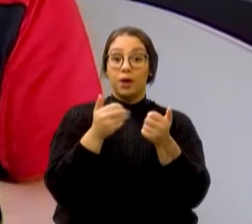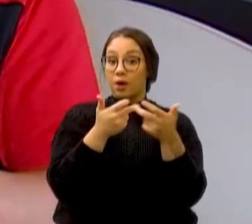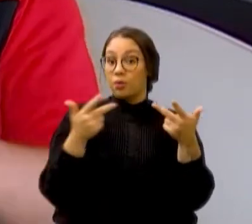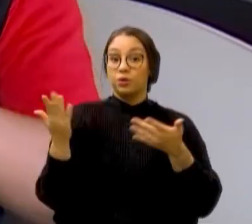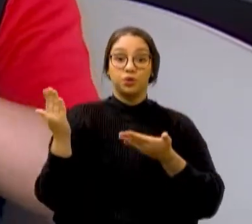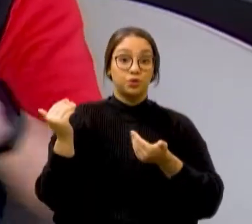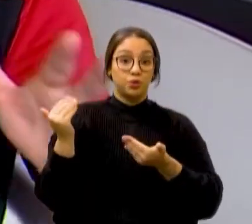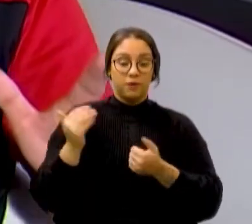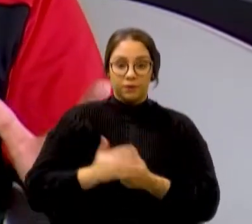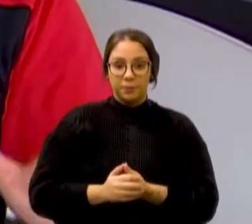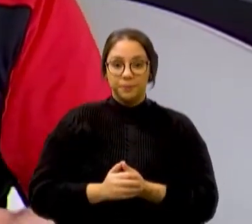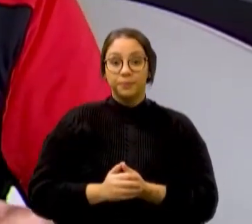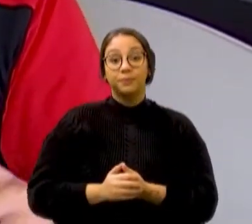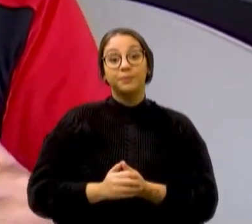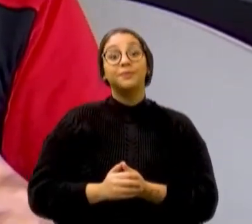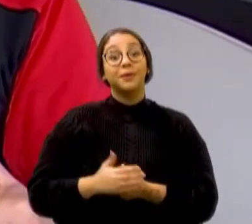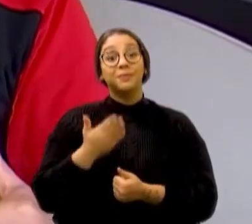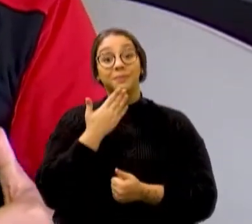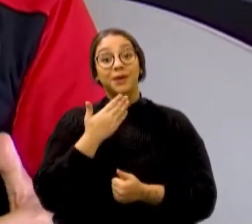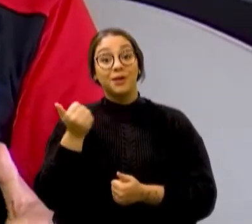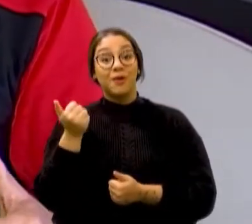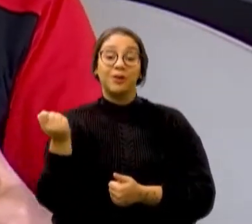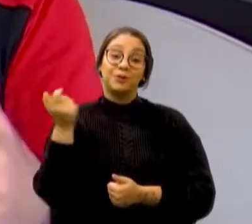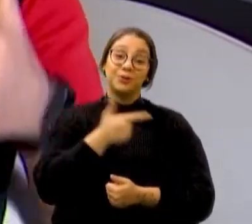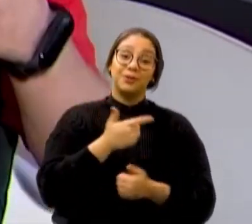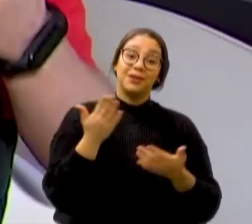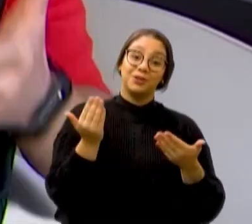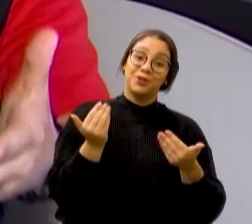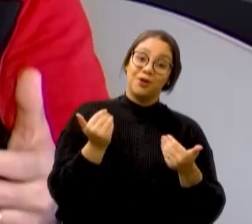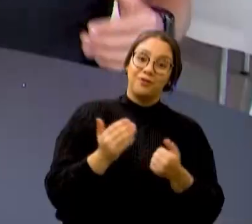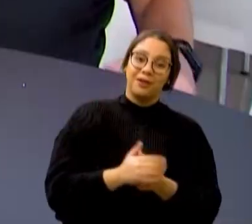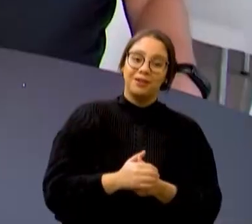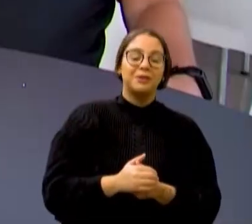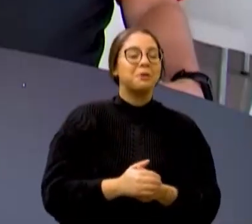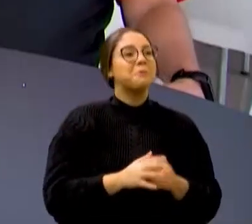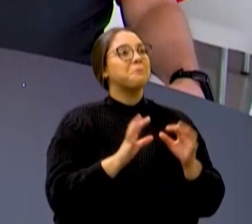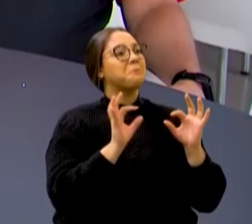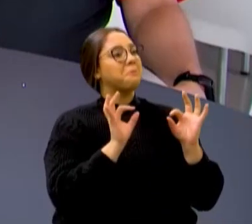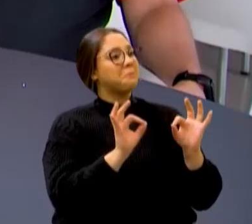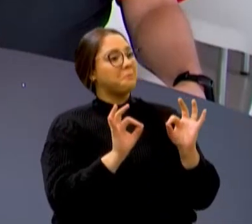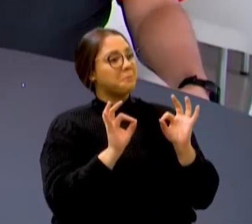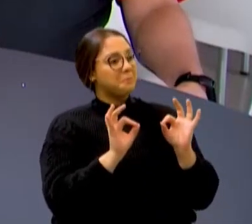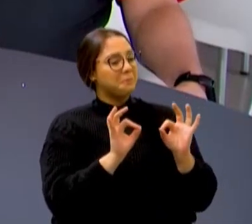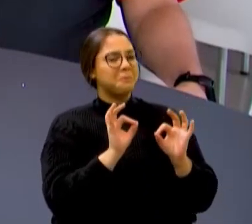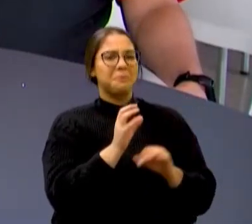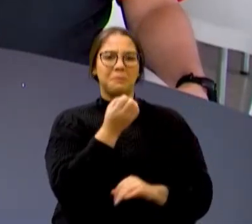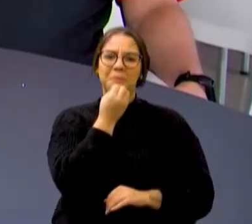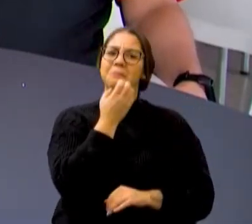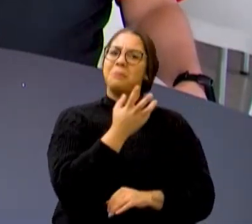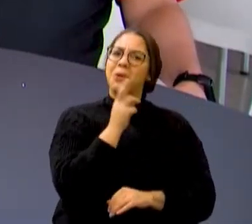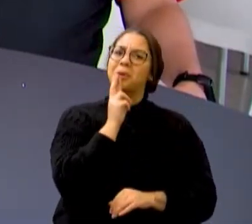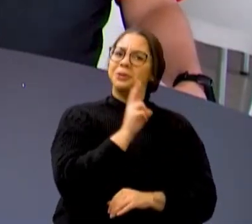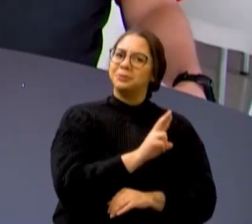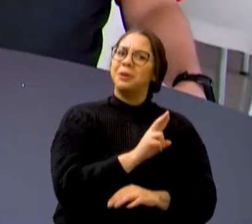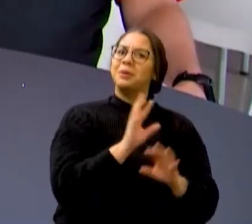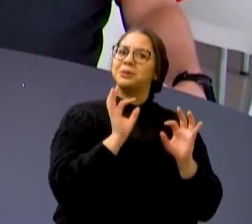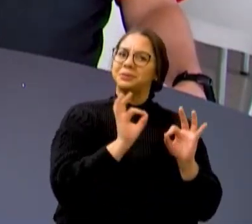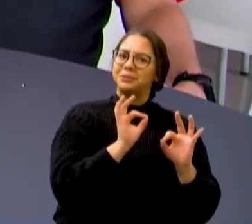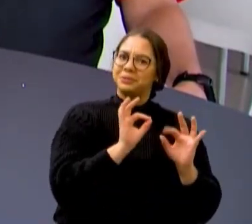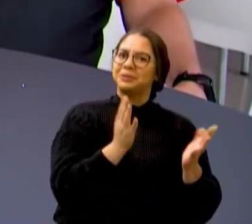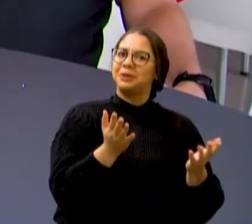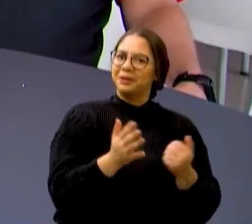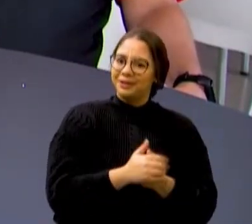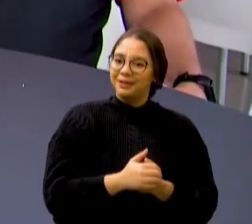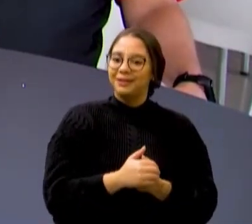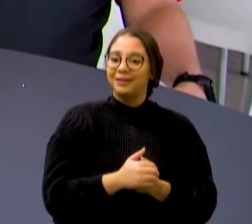como qualquer jovem. Talvez até melhor do que muitos jovens. Opa! Bela